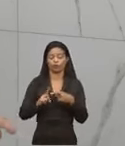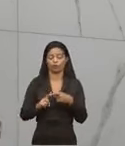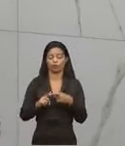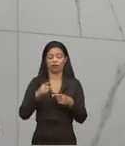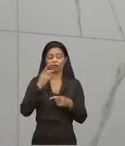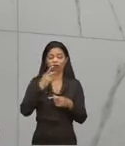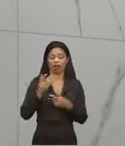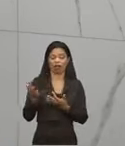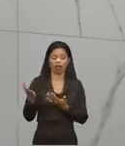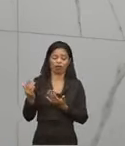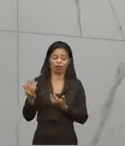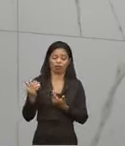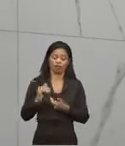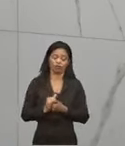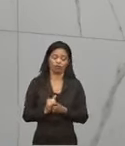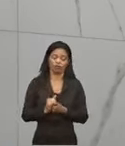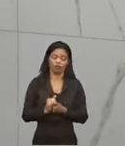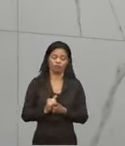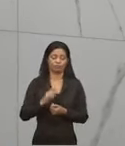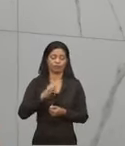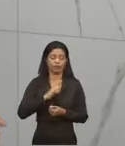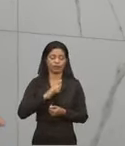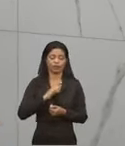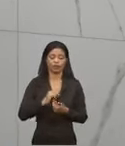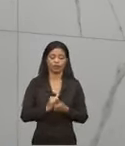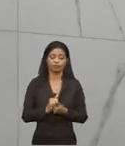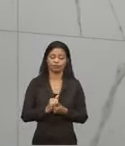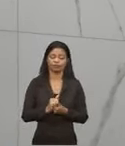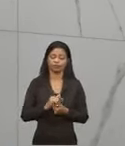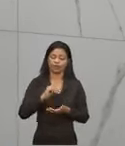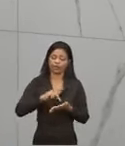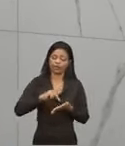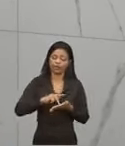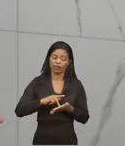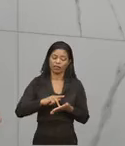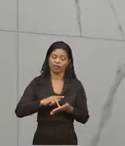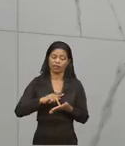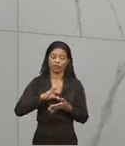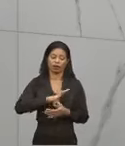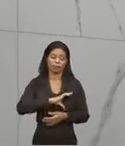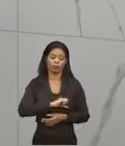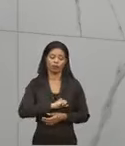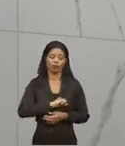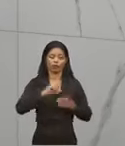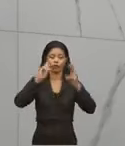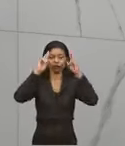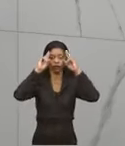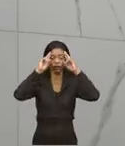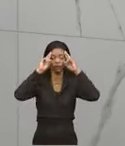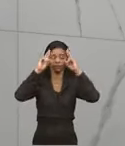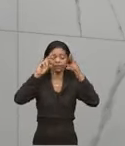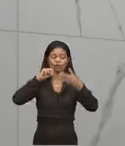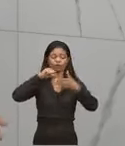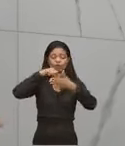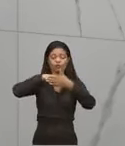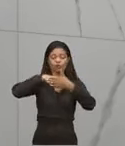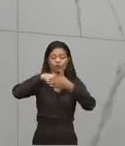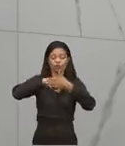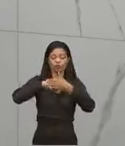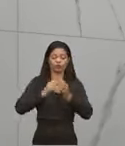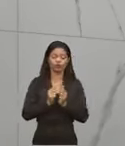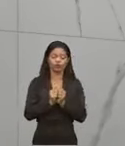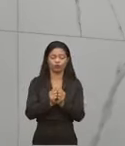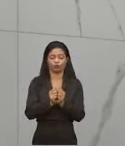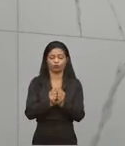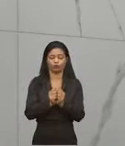jovens, que sejam decentes, que sejam amorosos, que sejam respeitosos, que lutem um para com os